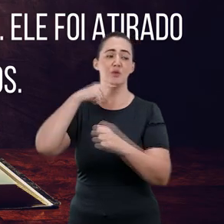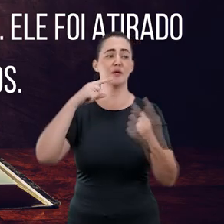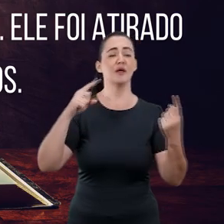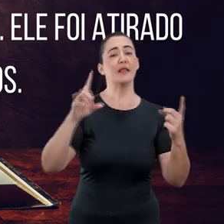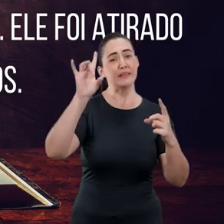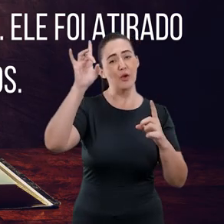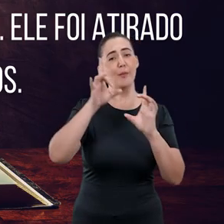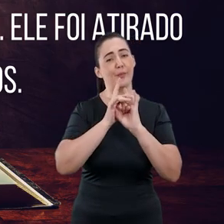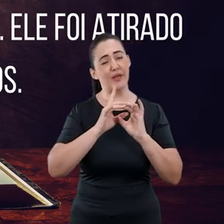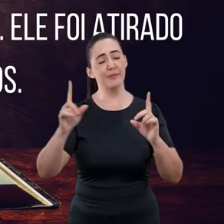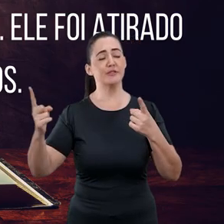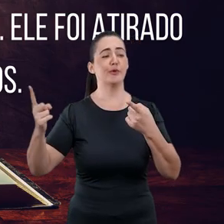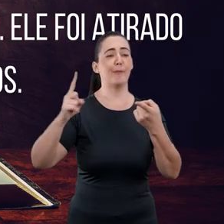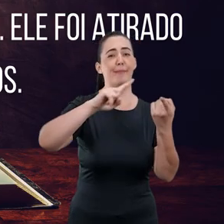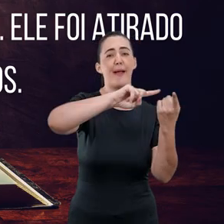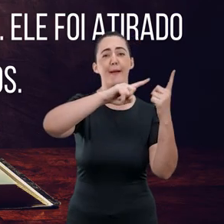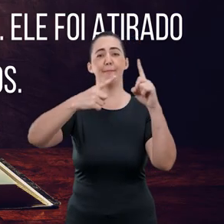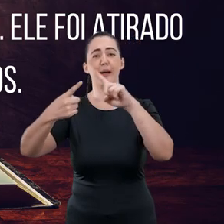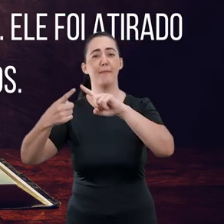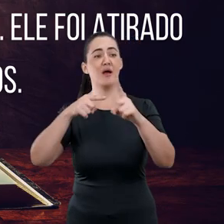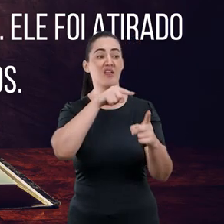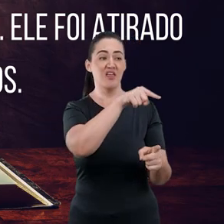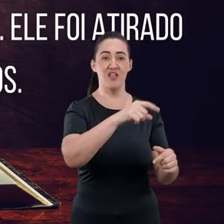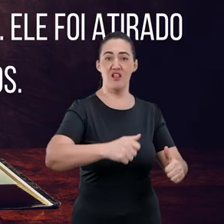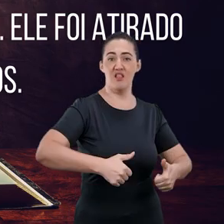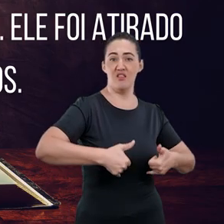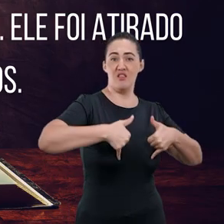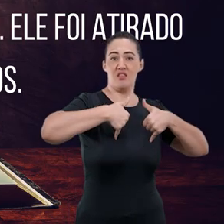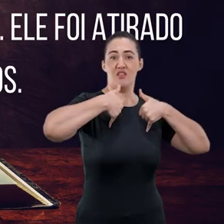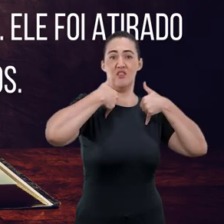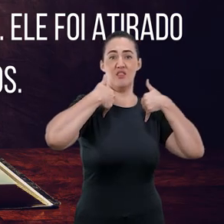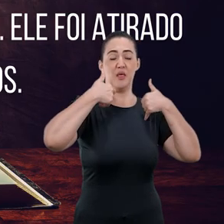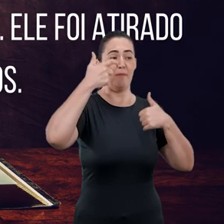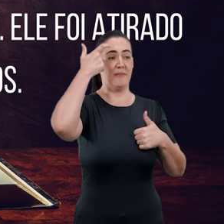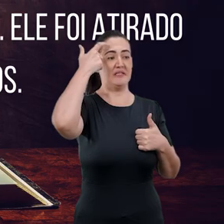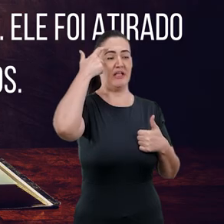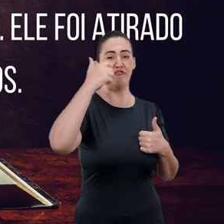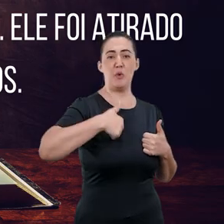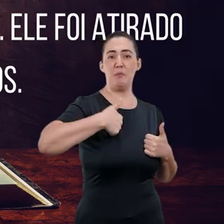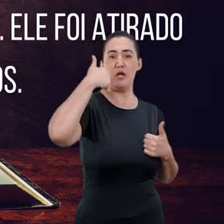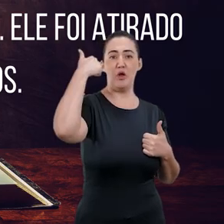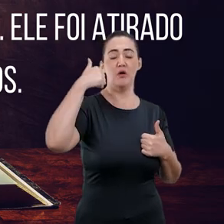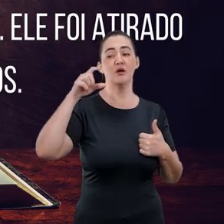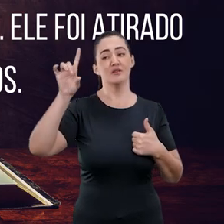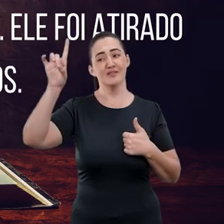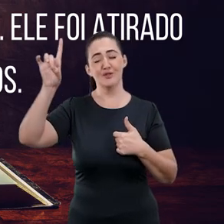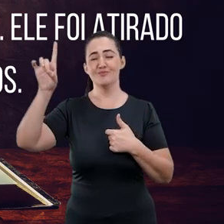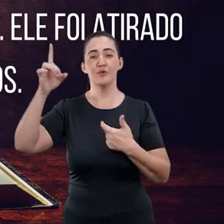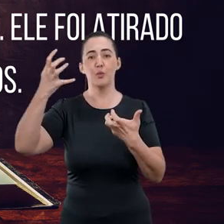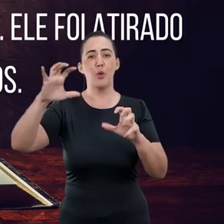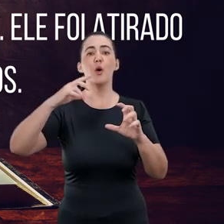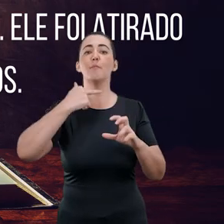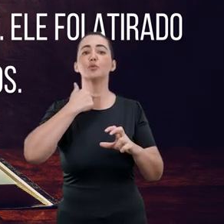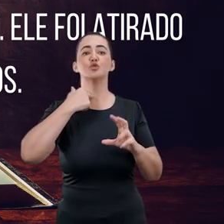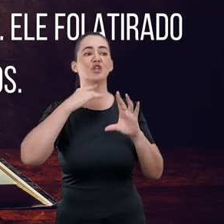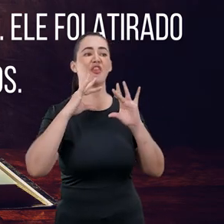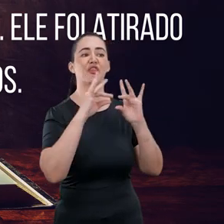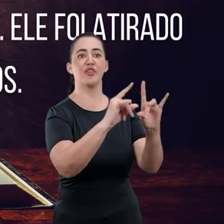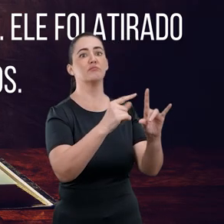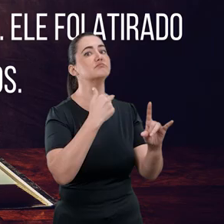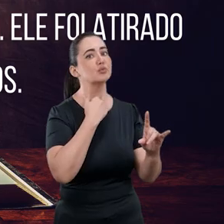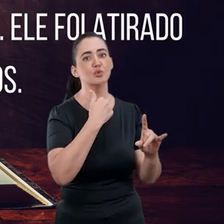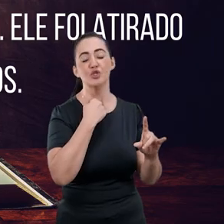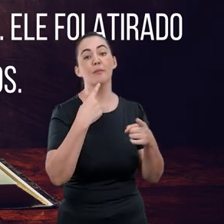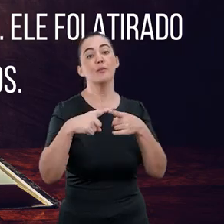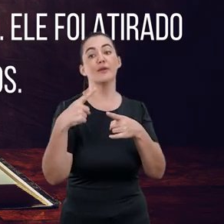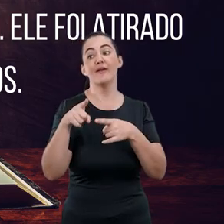lutar contra o Deus criador de todas as coisas? Ele era pretensioso. E não se achou mais lugar para eles no céu. Então eles foram expulsos. O